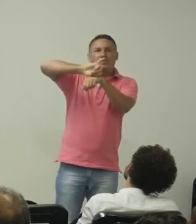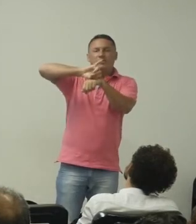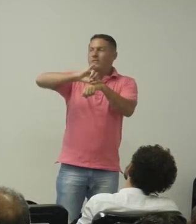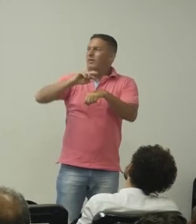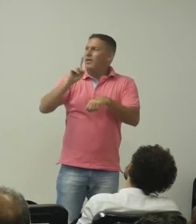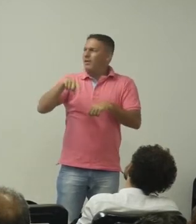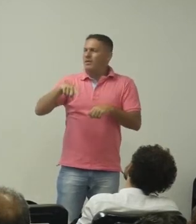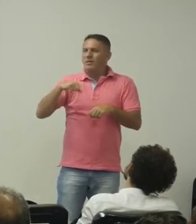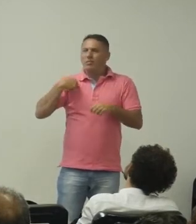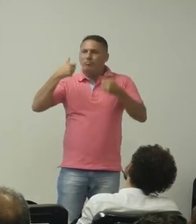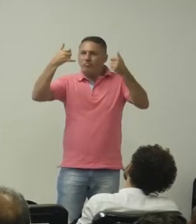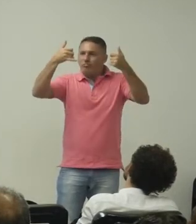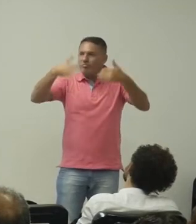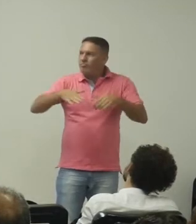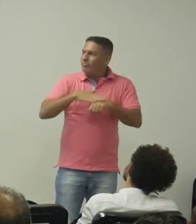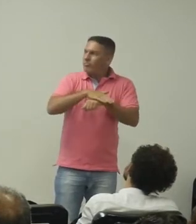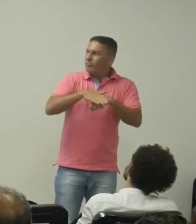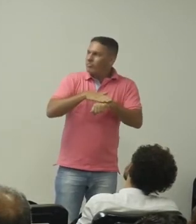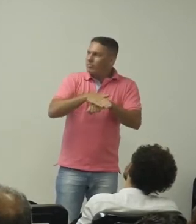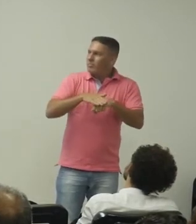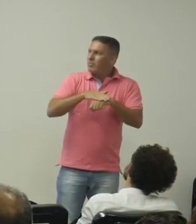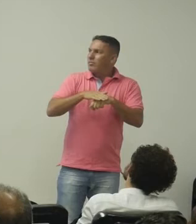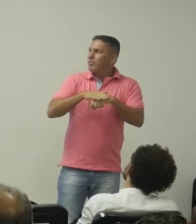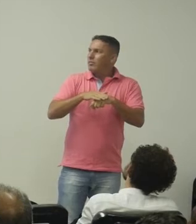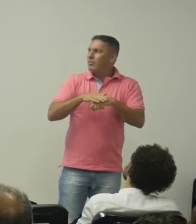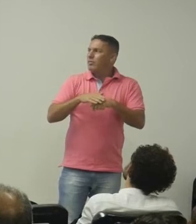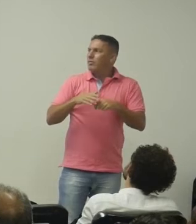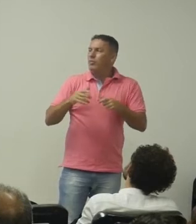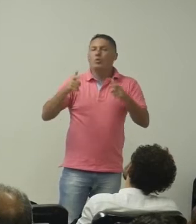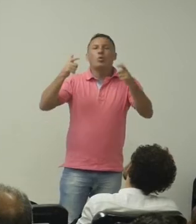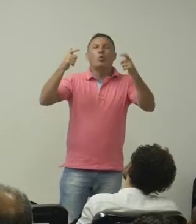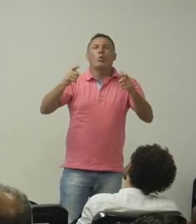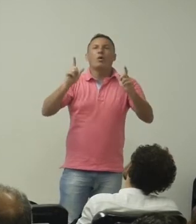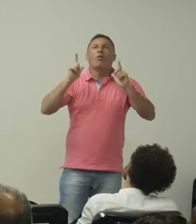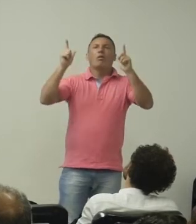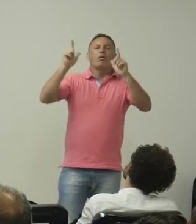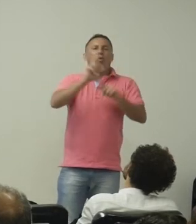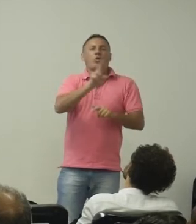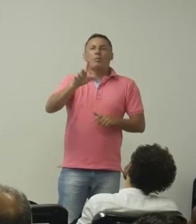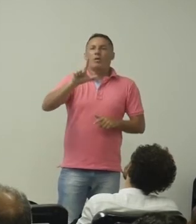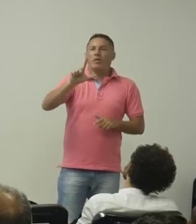mezanino, não é isso? Que chamam apelido de Lajão.